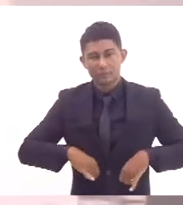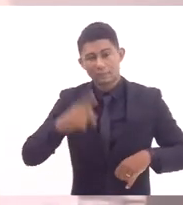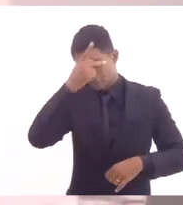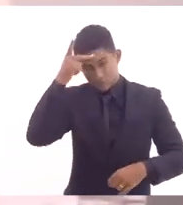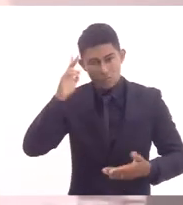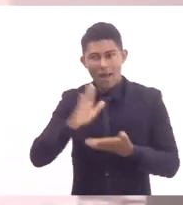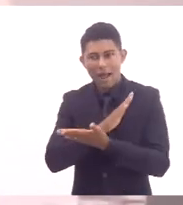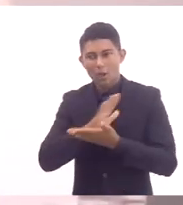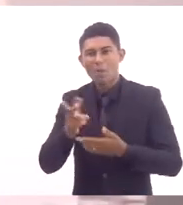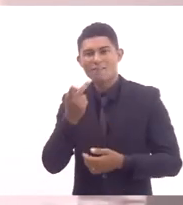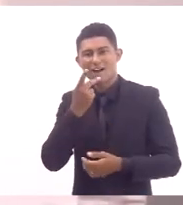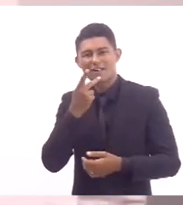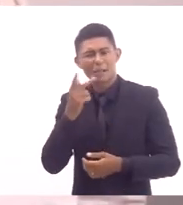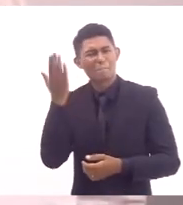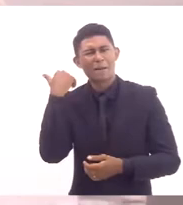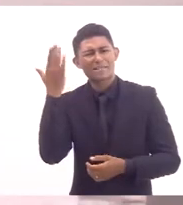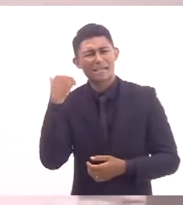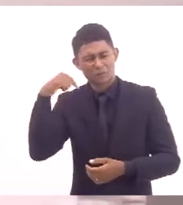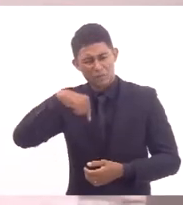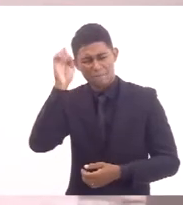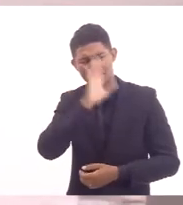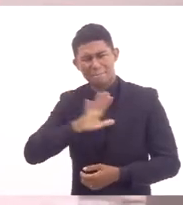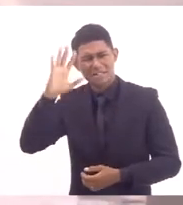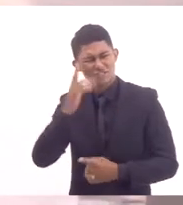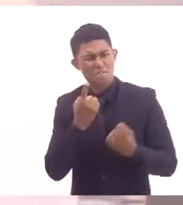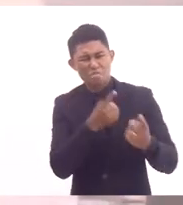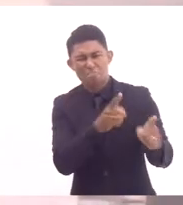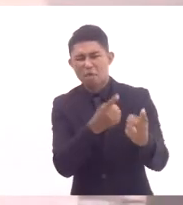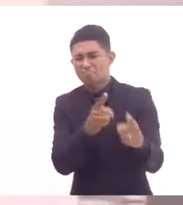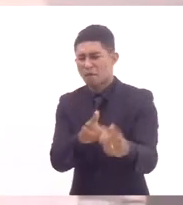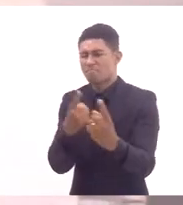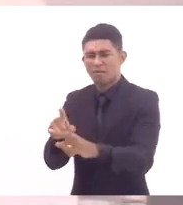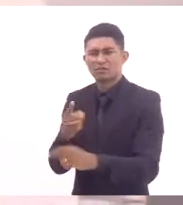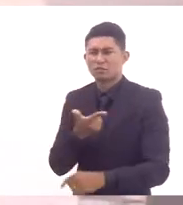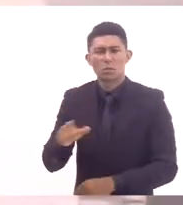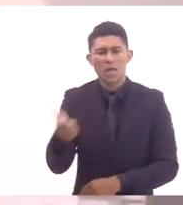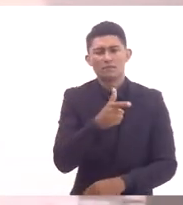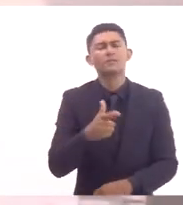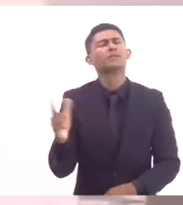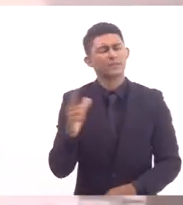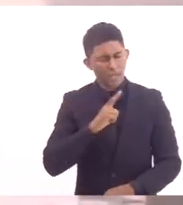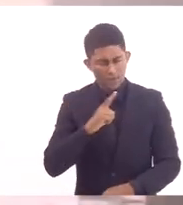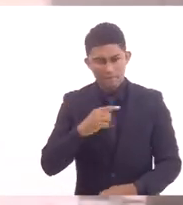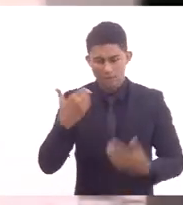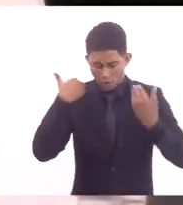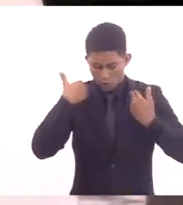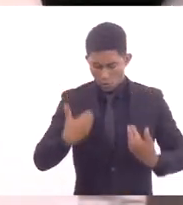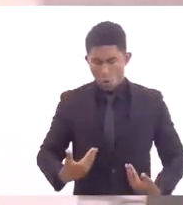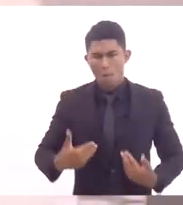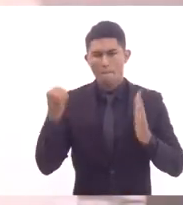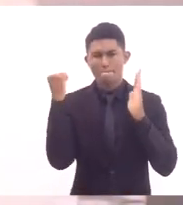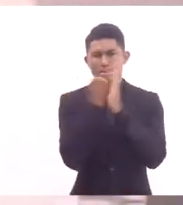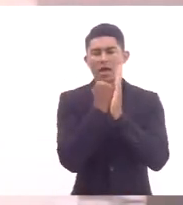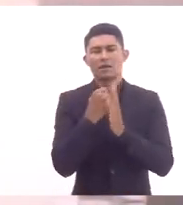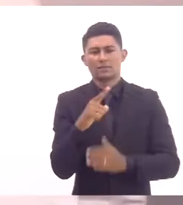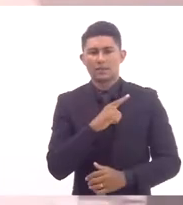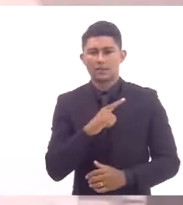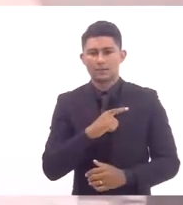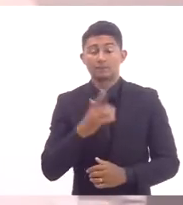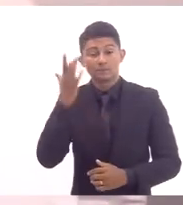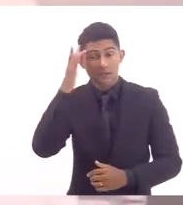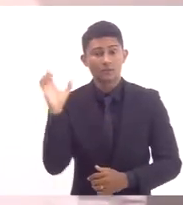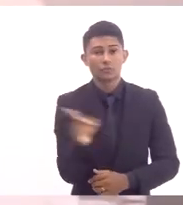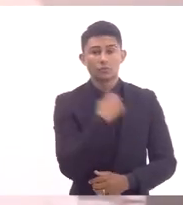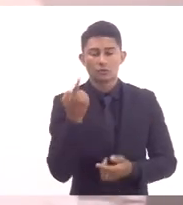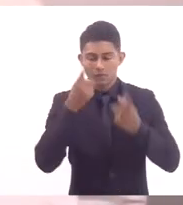eu tenho as marcas no meu corpo Então acho que tem que ter uma coisa de humanidade dentro da gente na disse sensibilizar quer